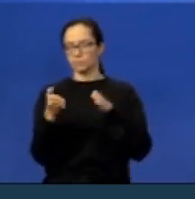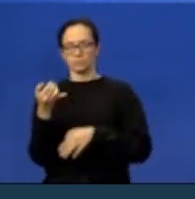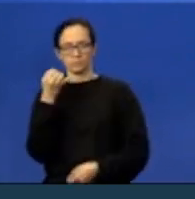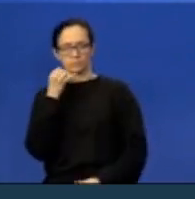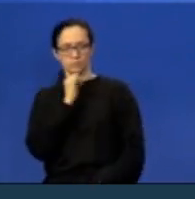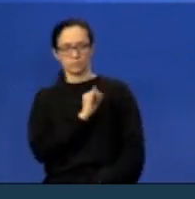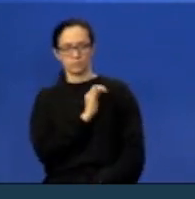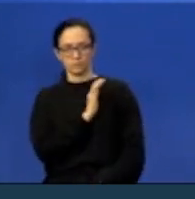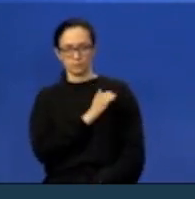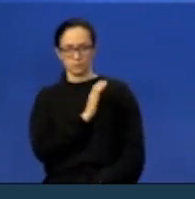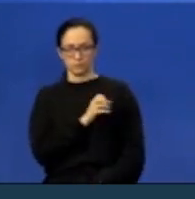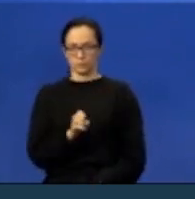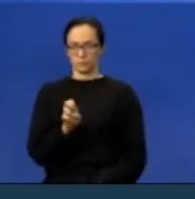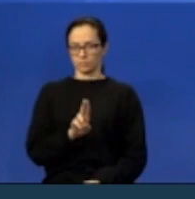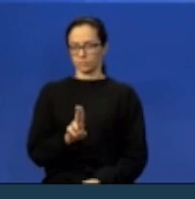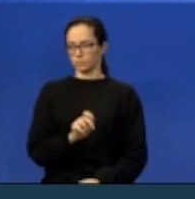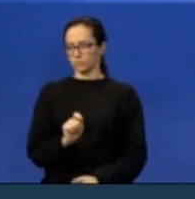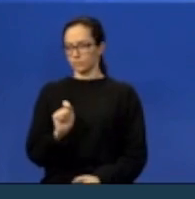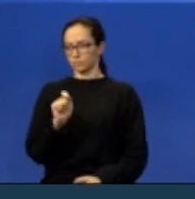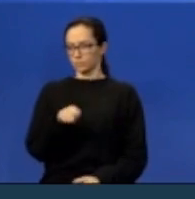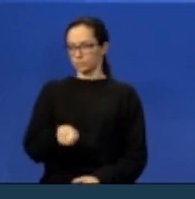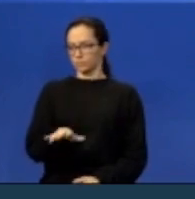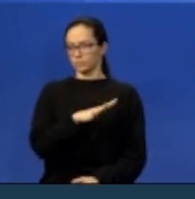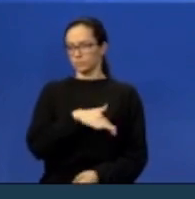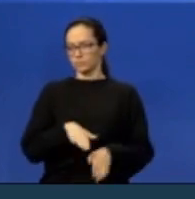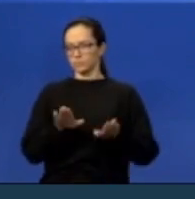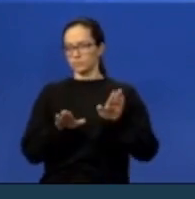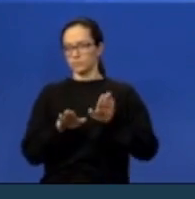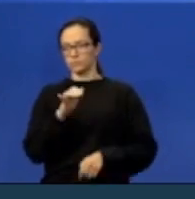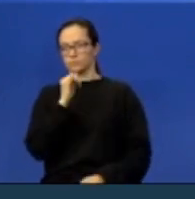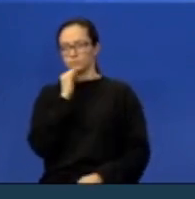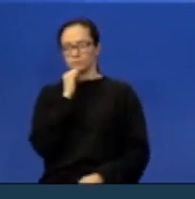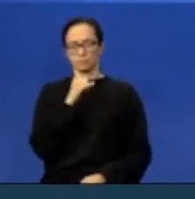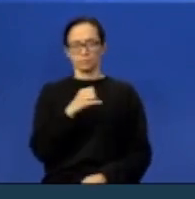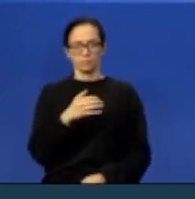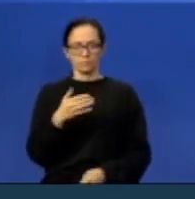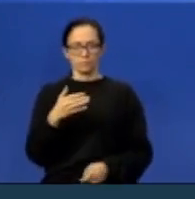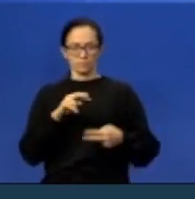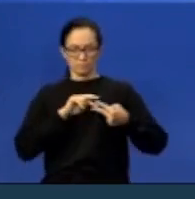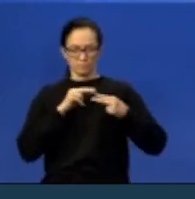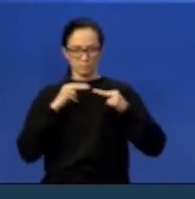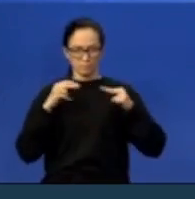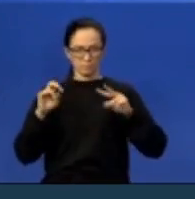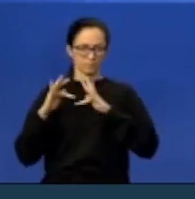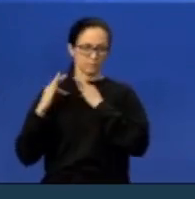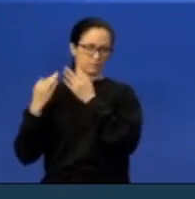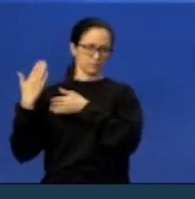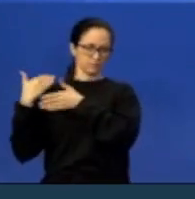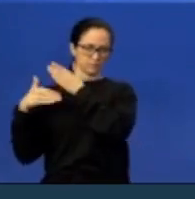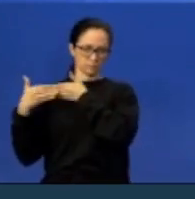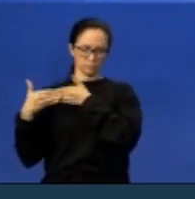do coração, principalmente em indivíduos que já têm um histórico familiar de